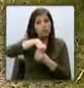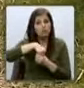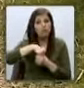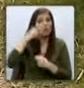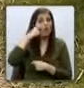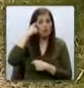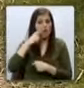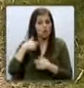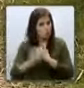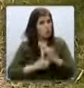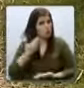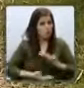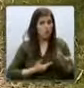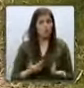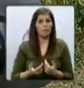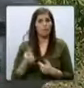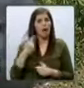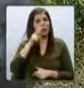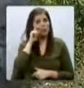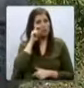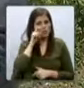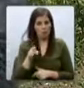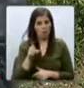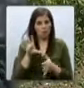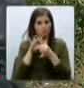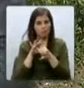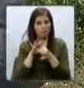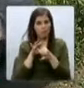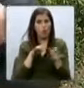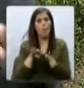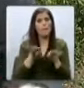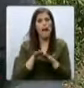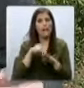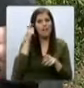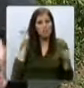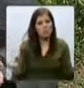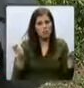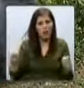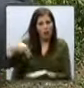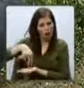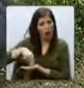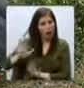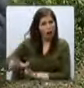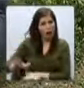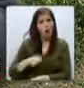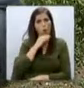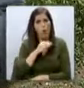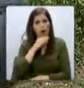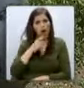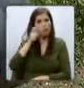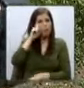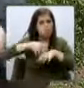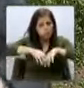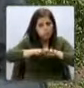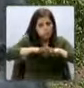produziu resultados há uma proteção que combinada com práticas de pastoreio portanto a presença do cão a presença da cerca a presença